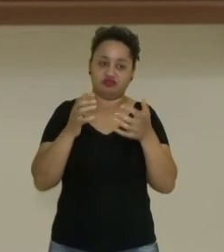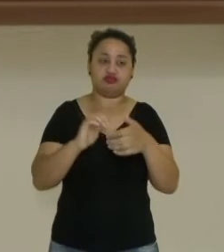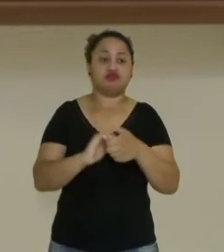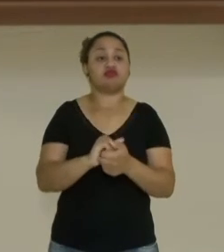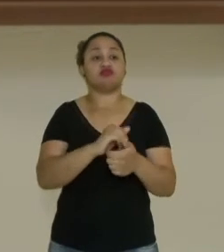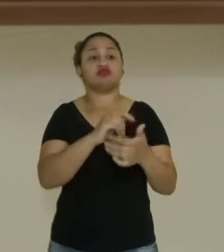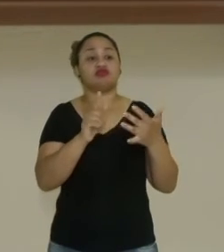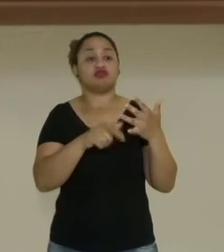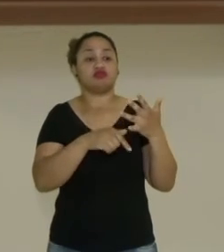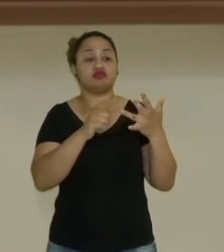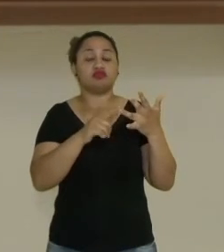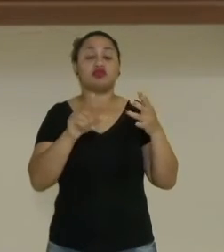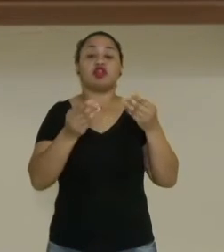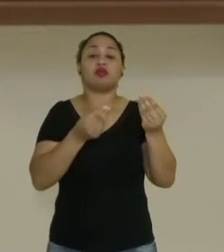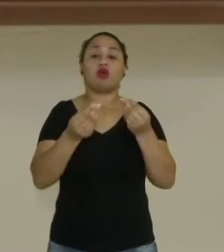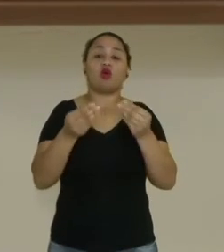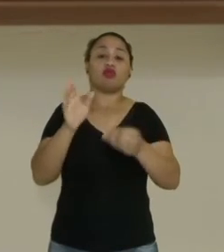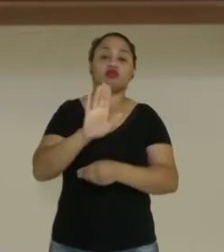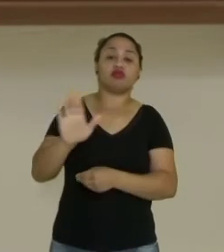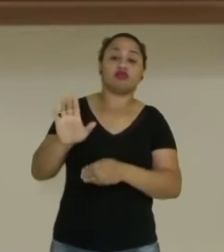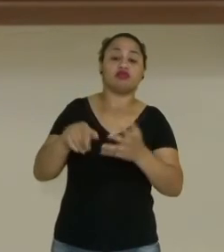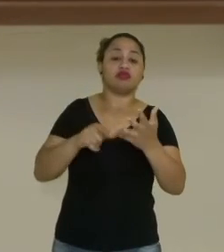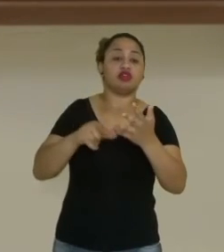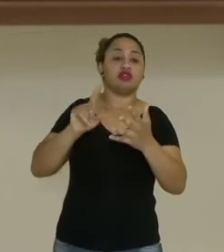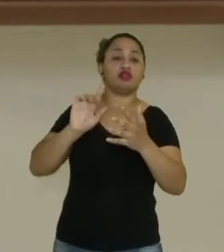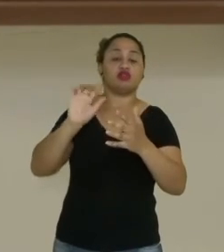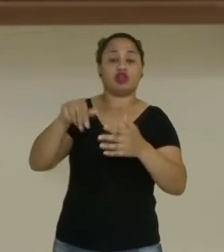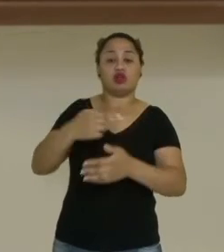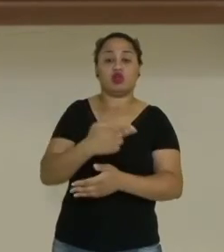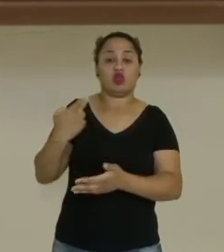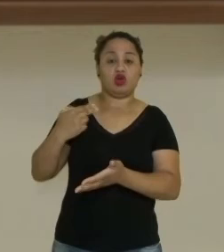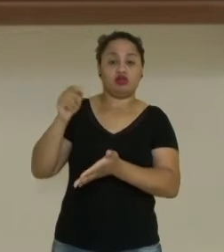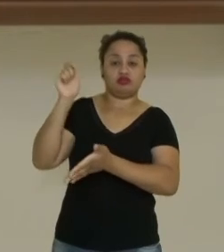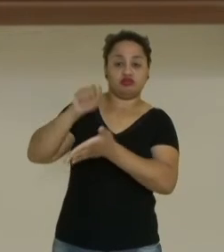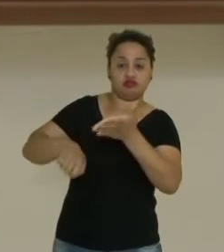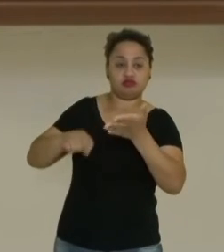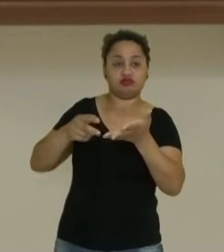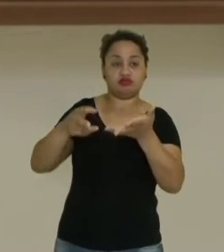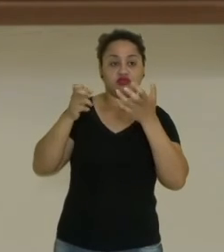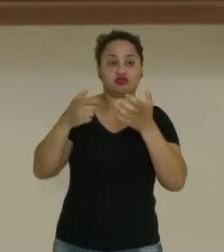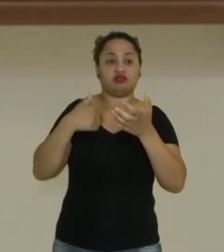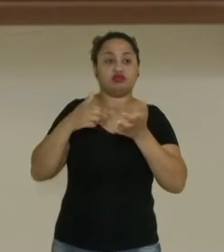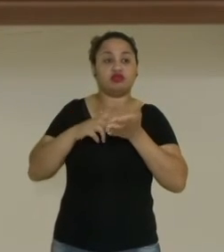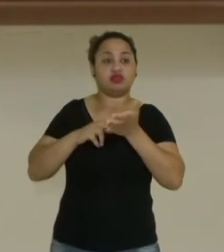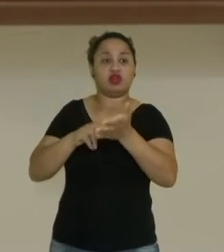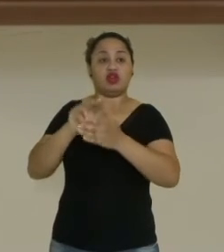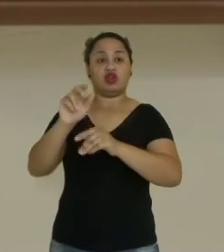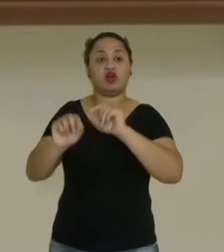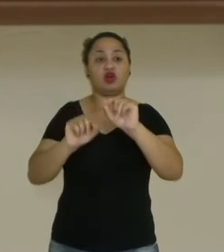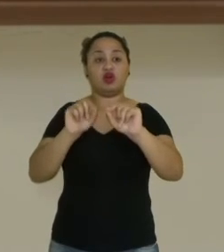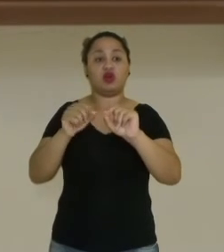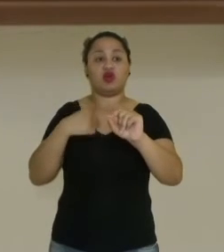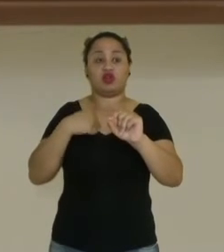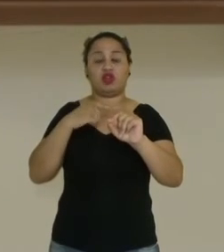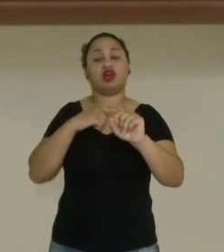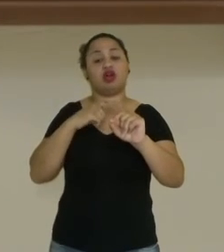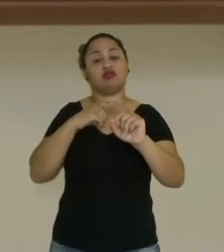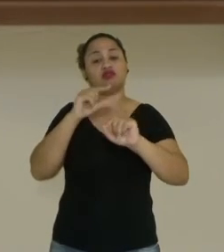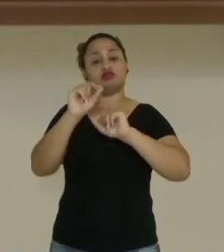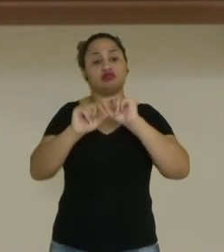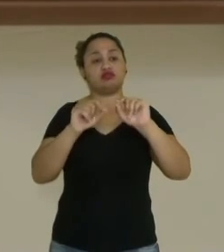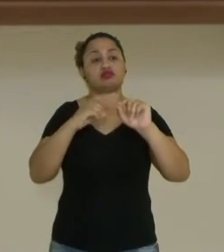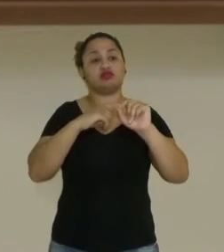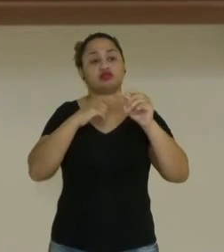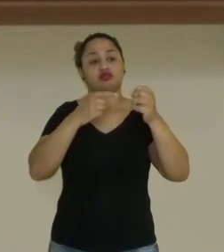A expressão de despedida e a assinatura. Perceba que na nossa carta aqui, ó, em questão,